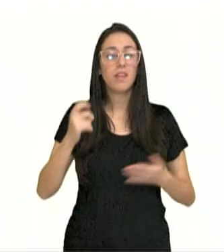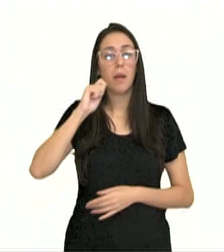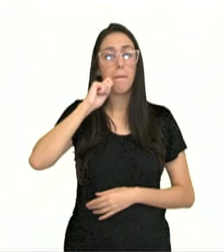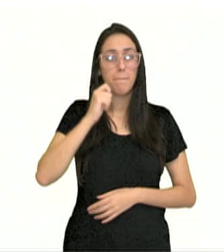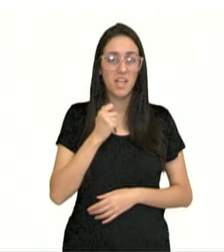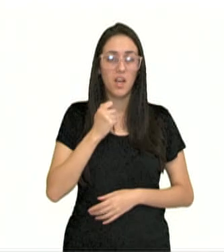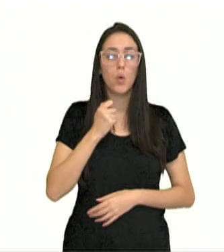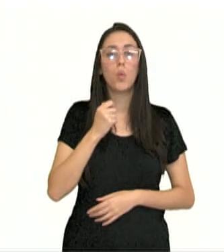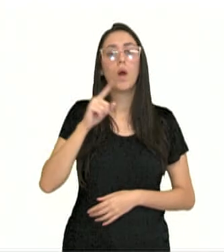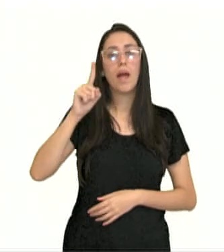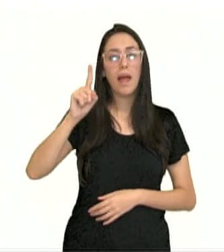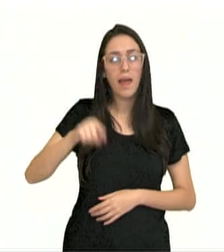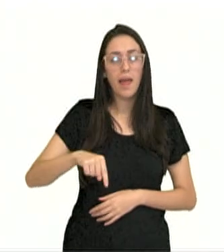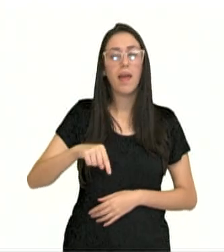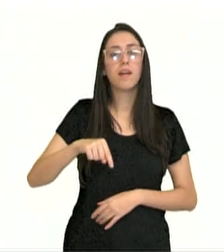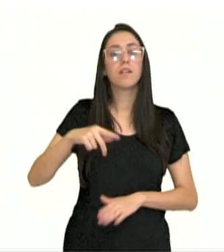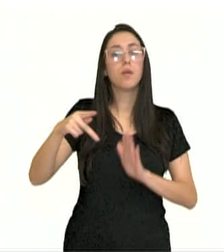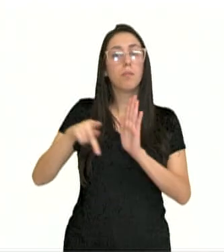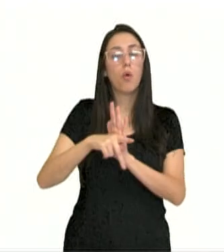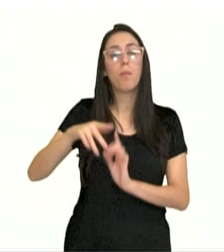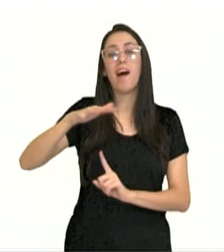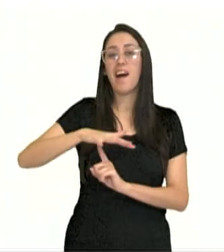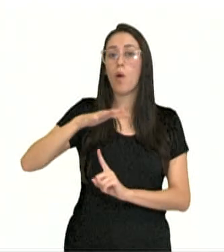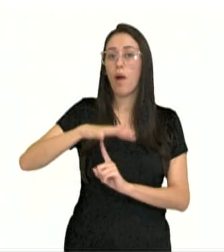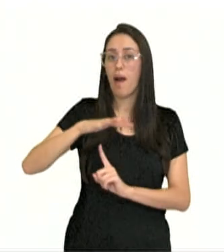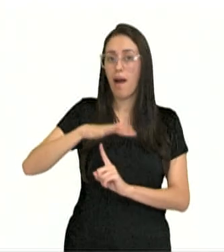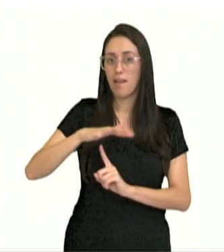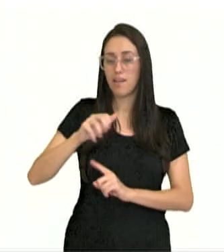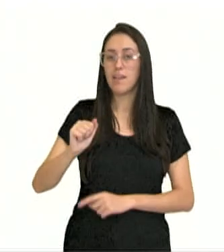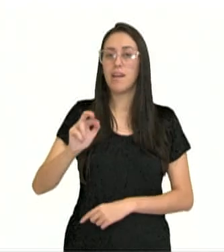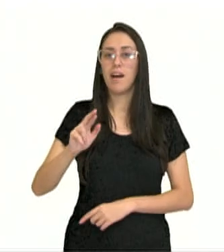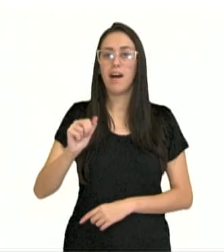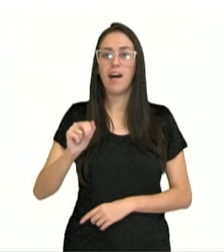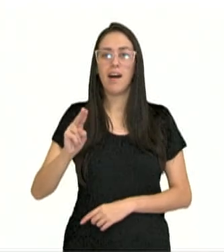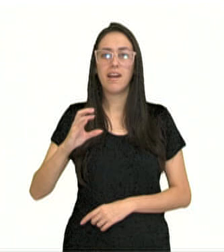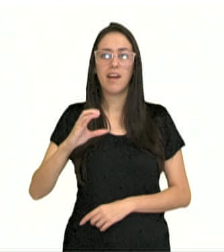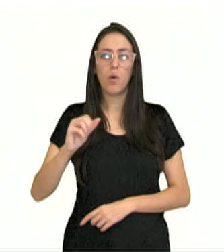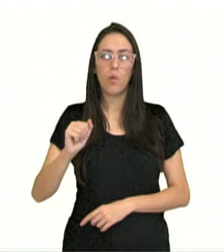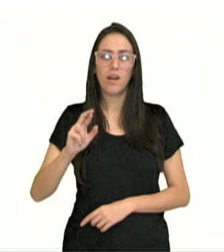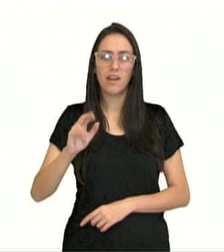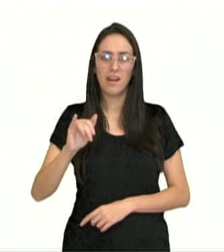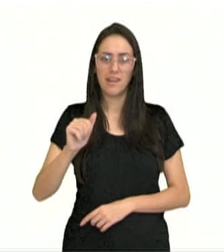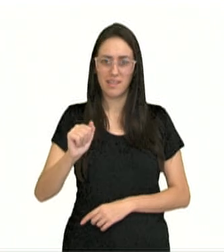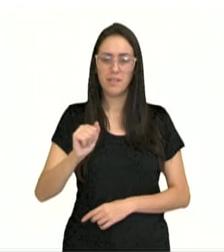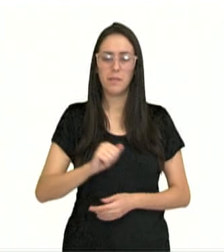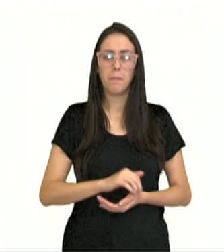a semente da onde? Da nossa araucária, do nosso pinheiro do Paraná.